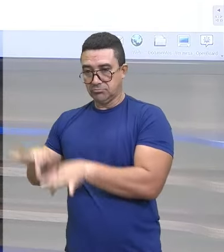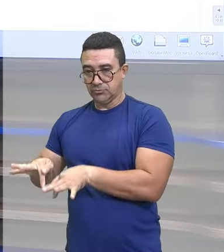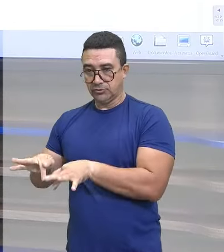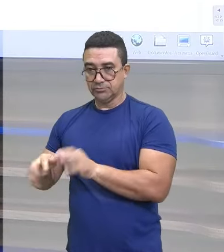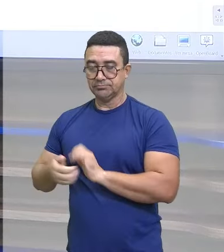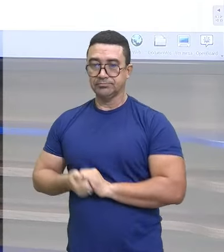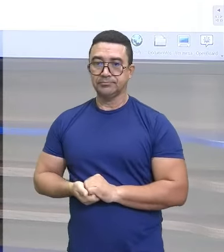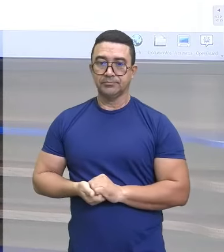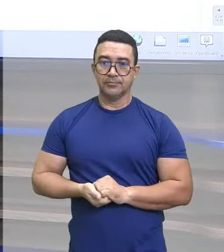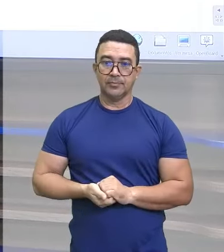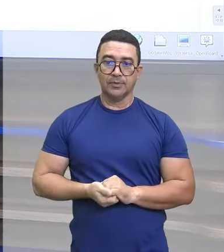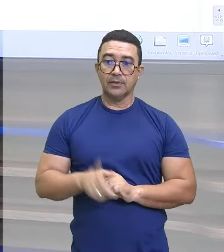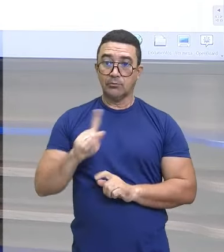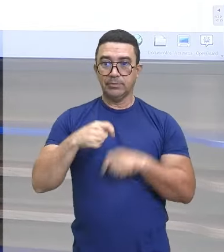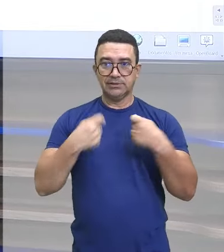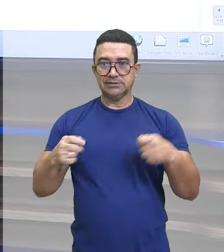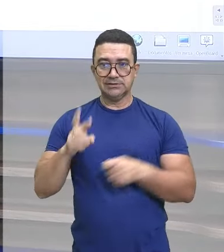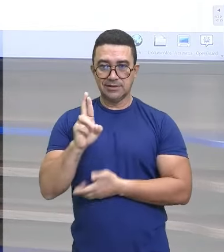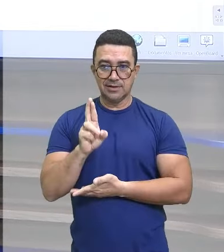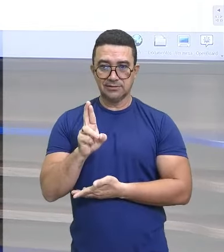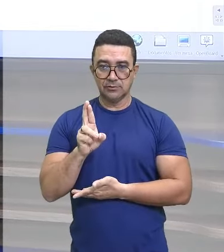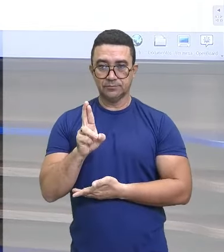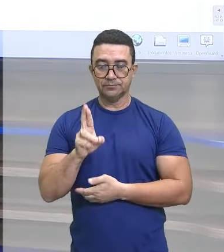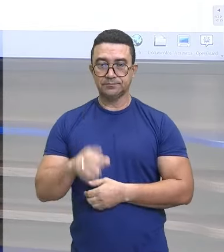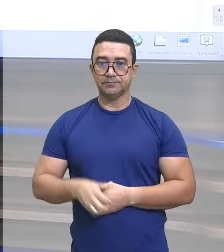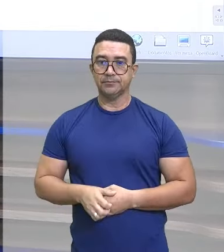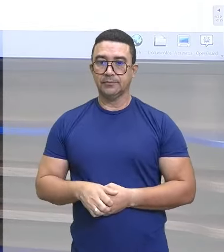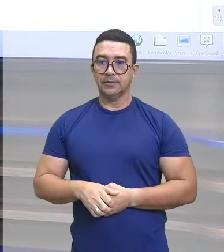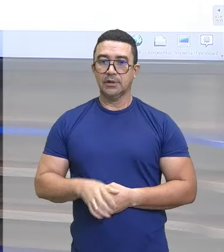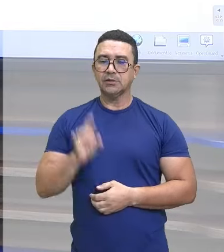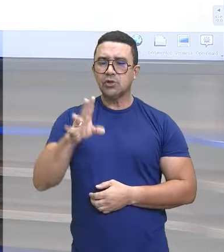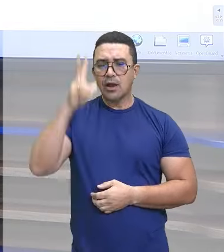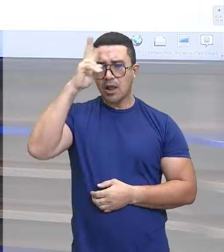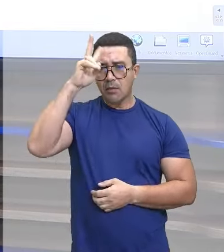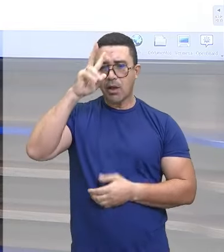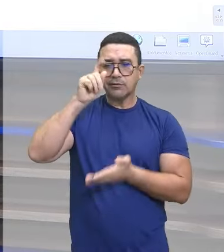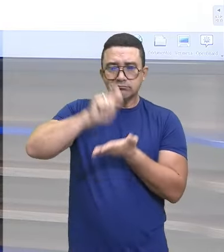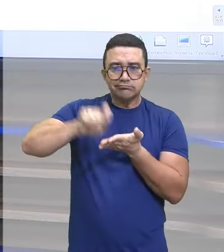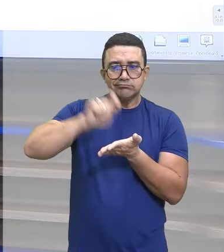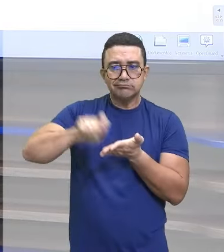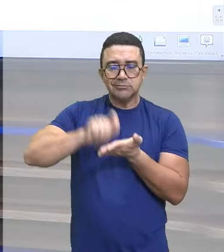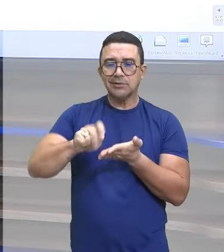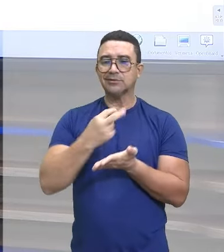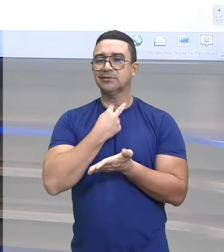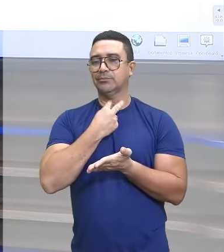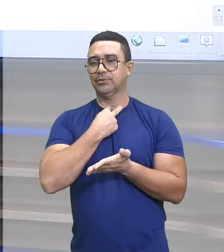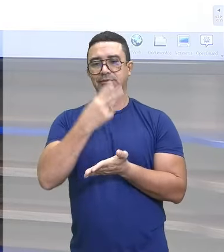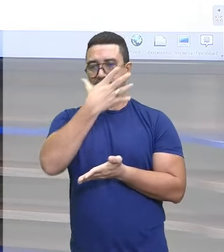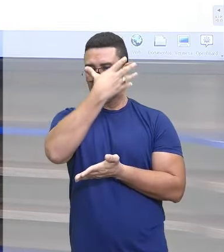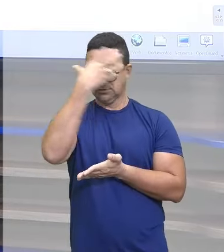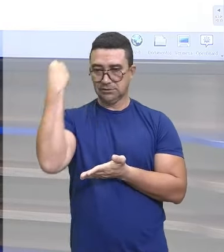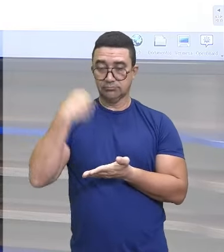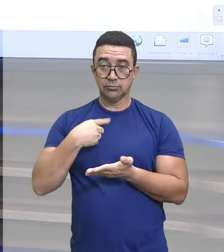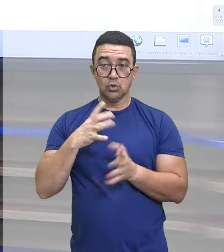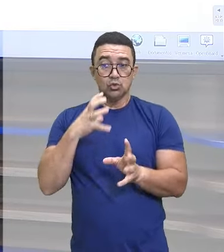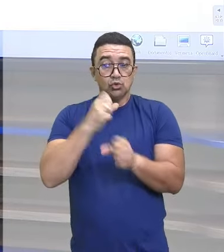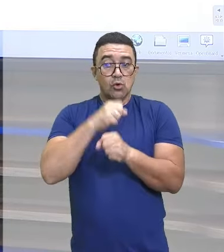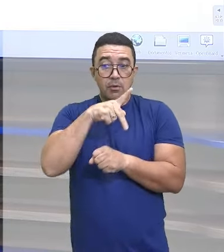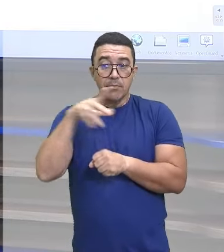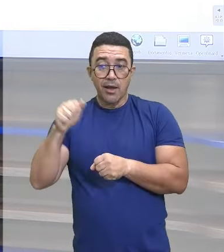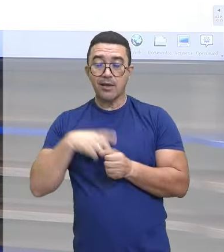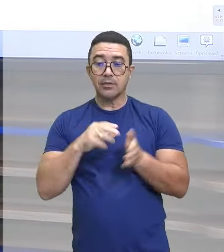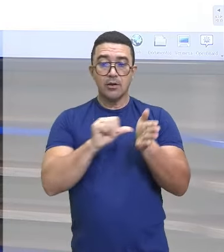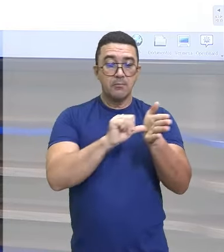da razão. Entenderam? Então, lembrem aí, anotem, não esqueçam. Soma da PA,